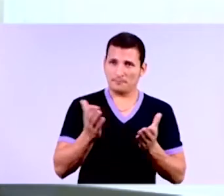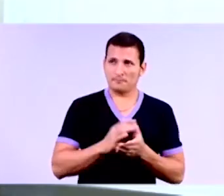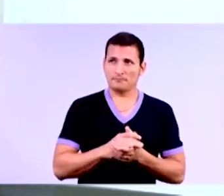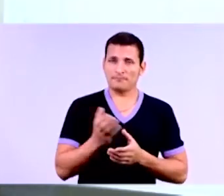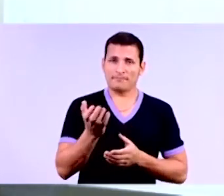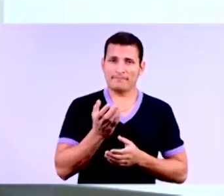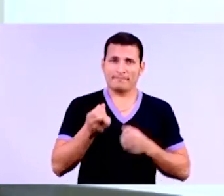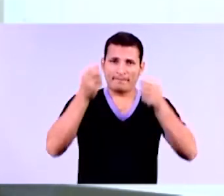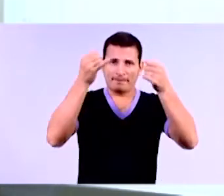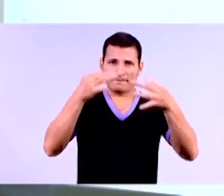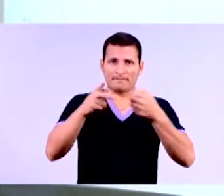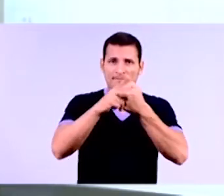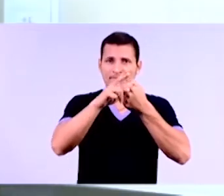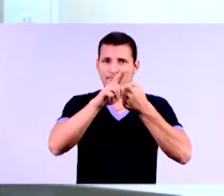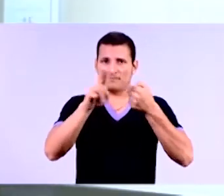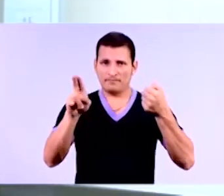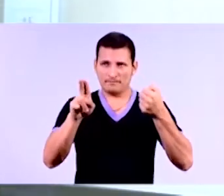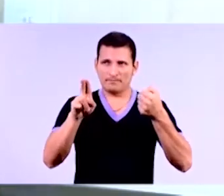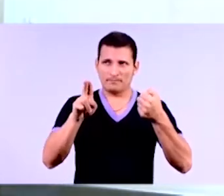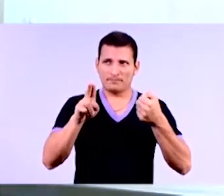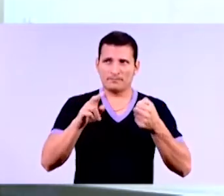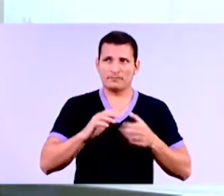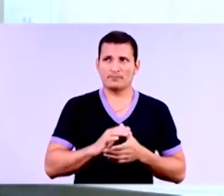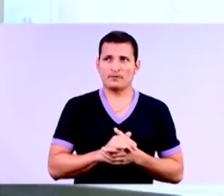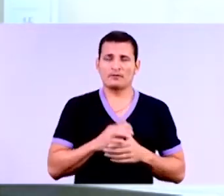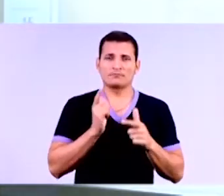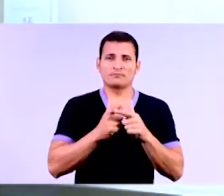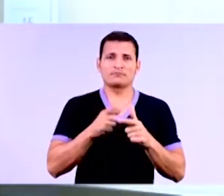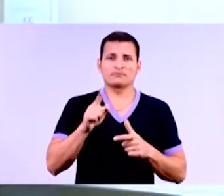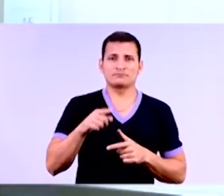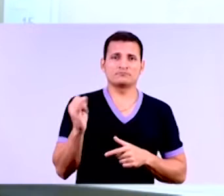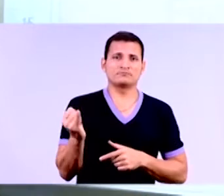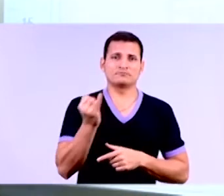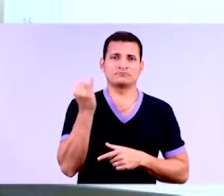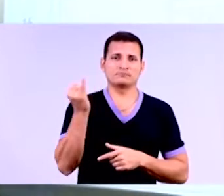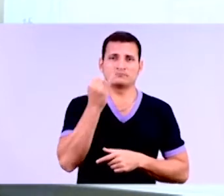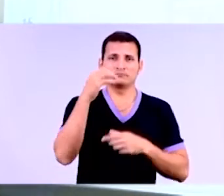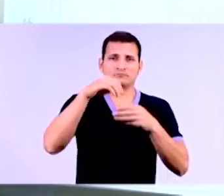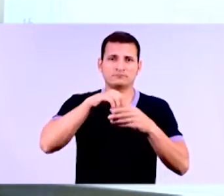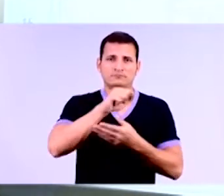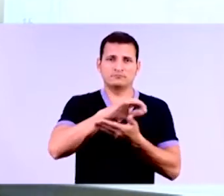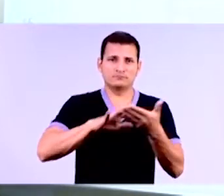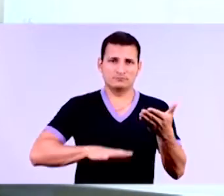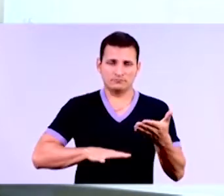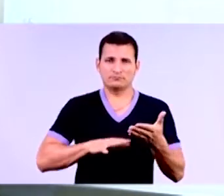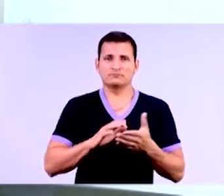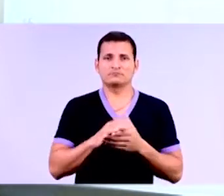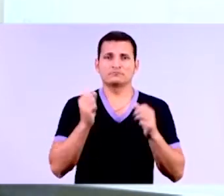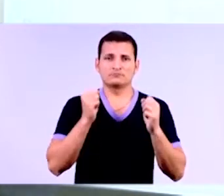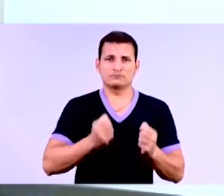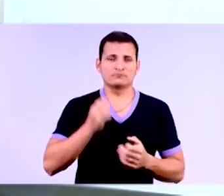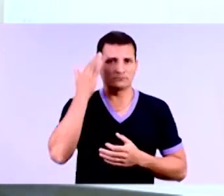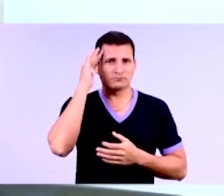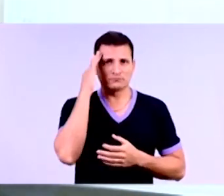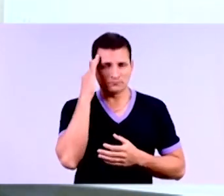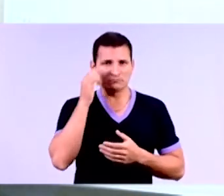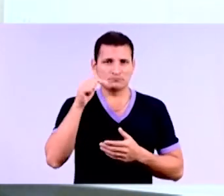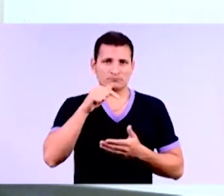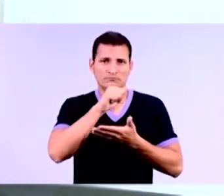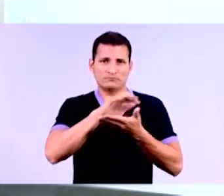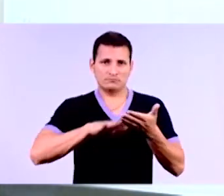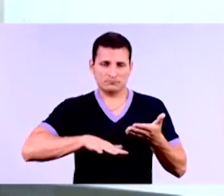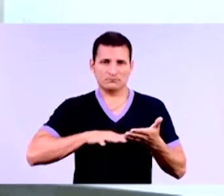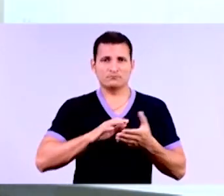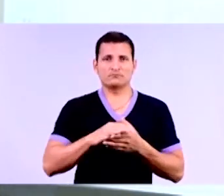os pronomes, porque são de muita importância dentro de um texto para a gente poder ter o entendimento desse texto.